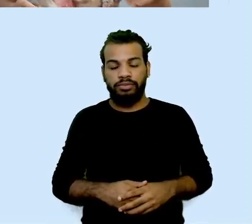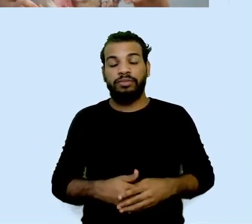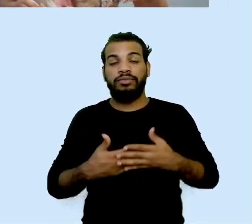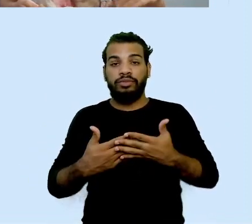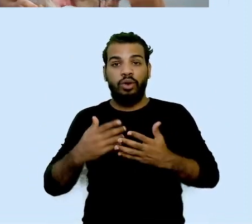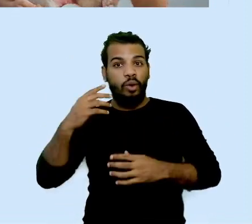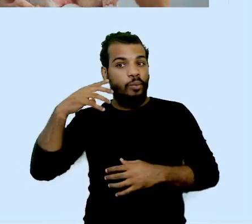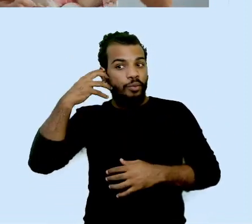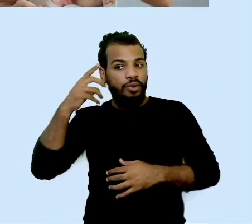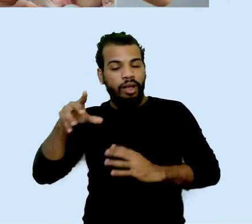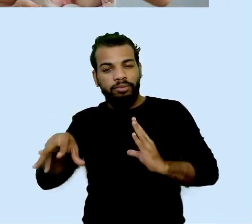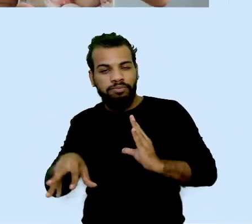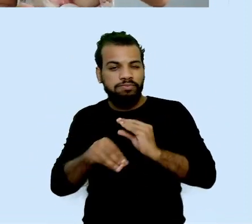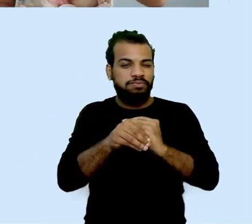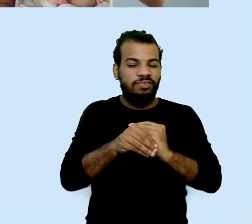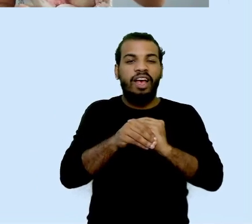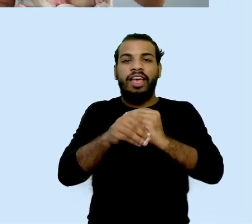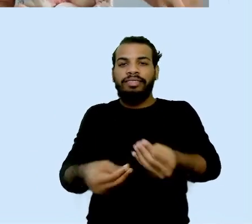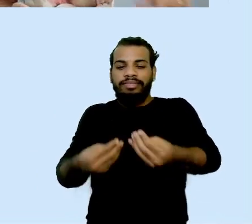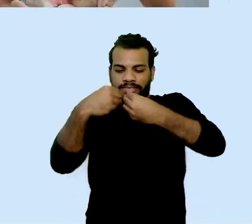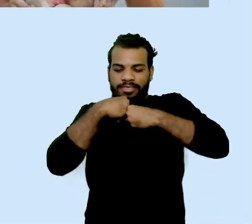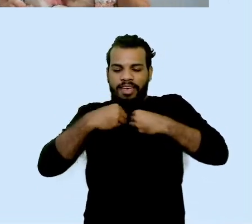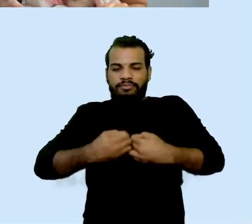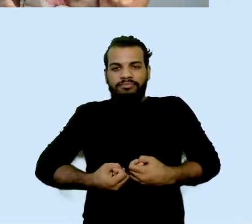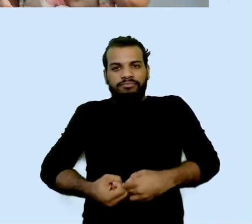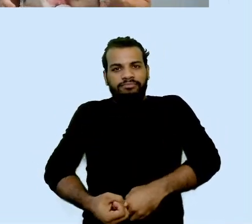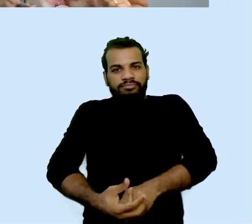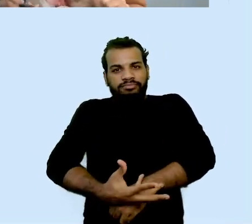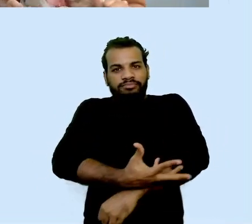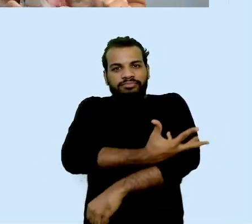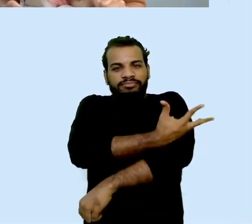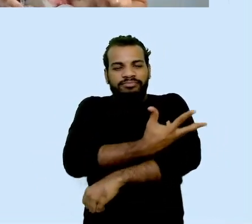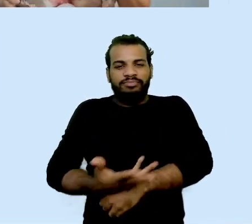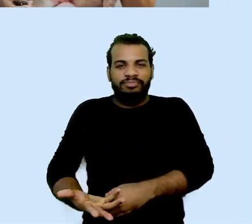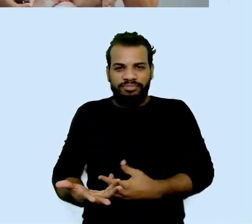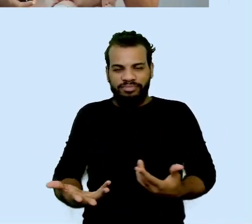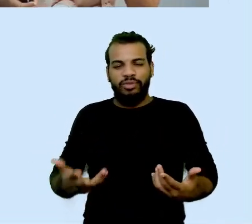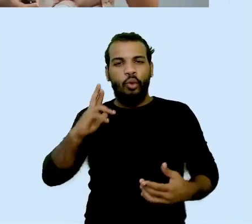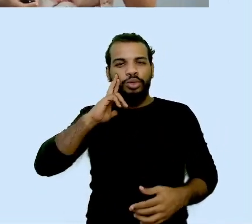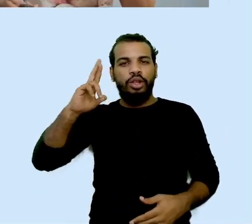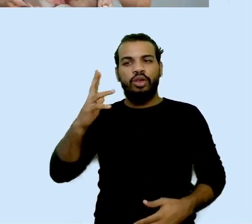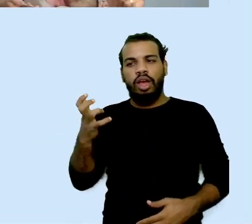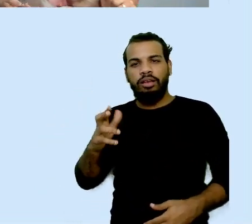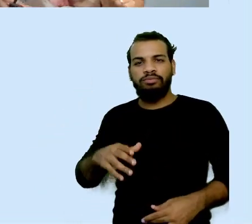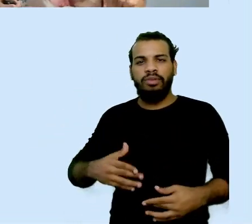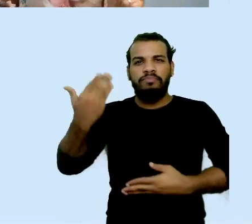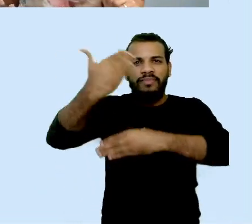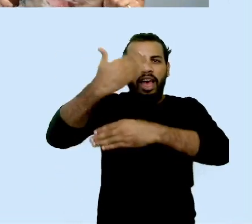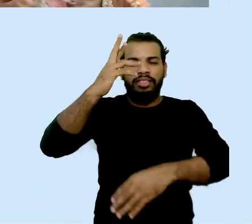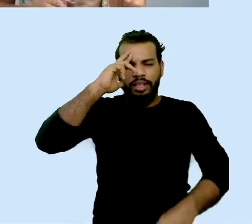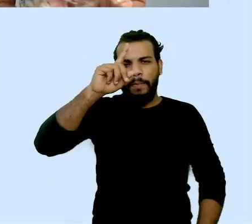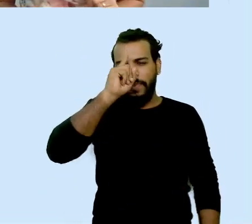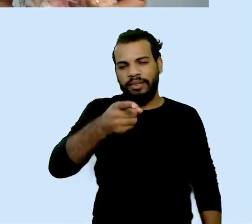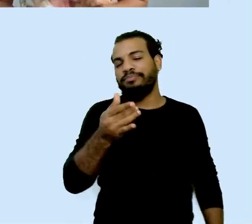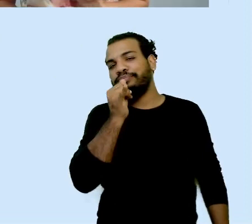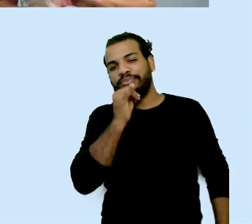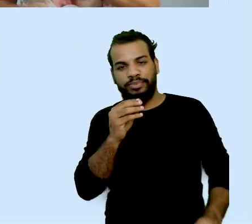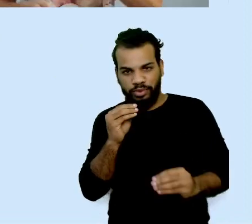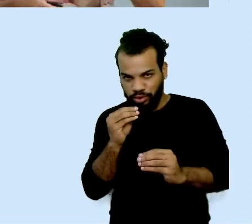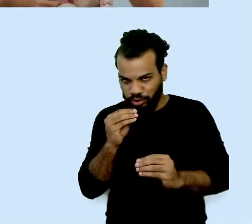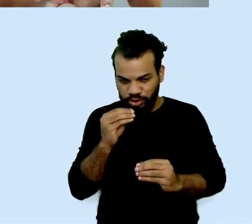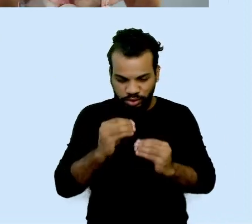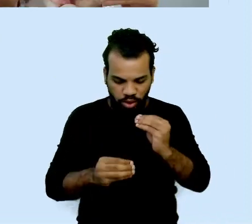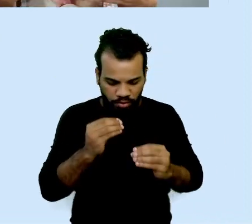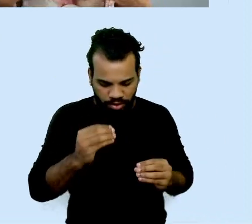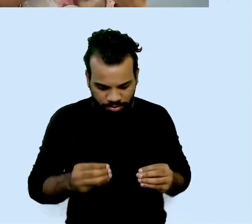essas emoções, para provocar no espectador aquilo que o diretor quer. Então, vamos dar o exemplo de novo de uma cena de novela. Então, a gente